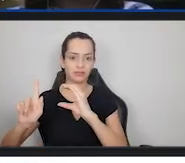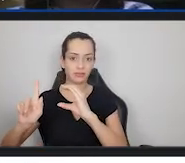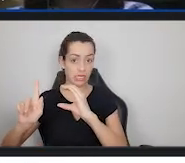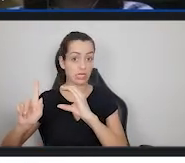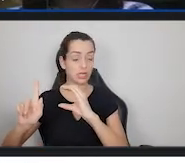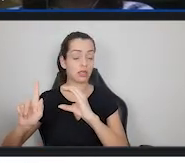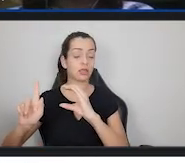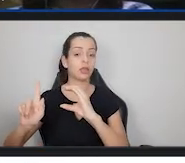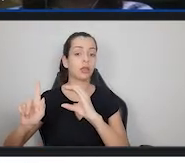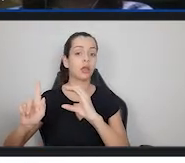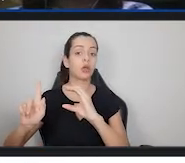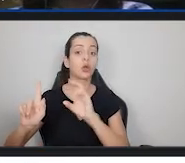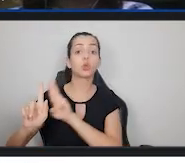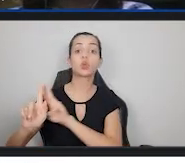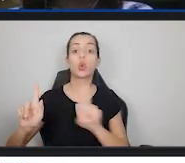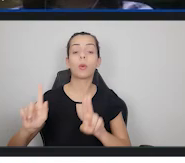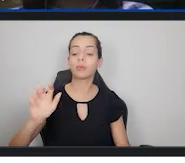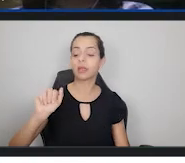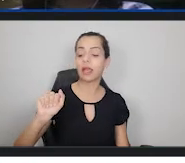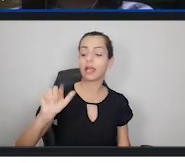A composição,